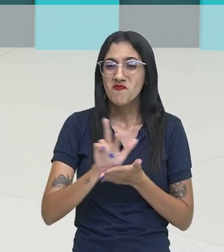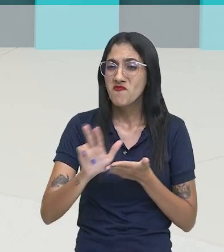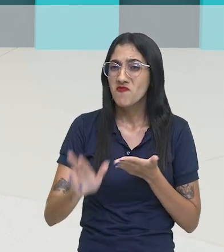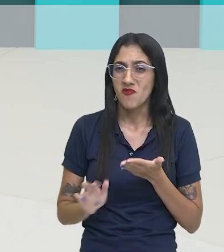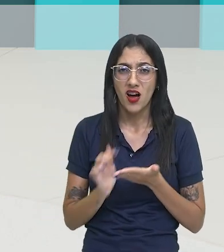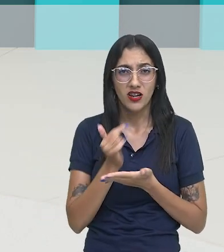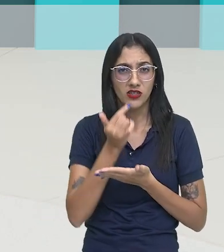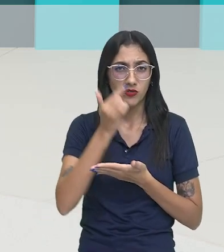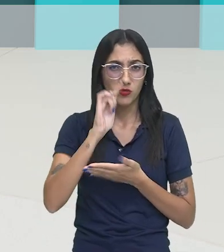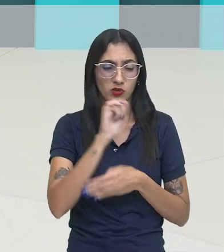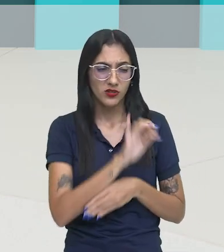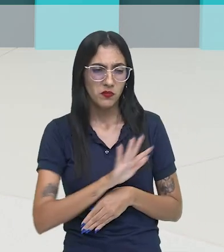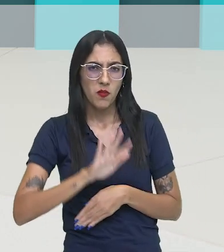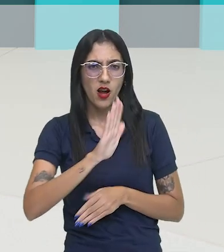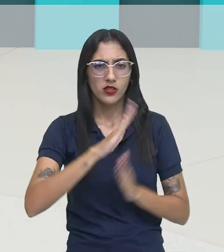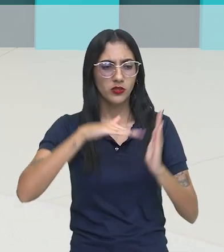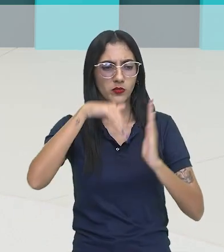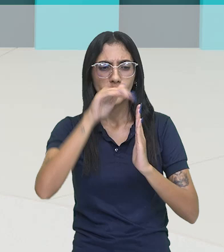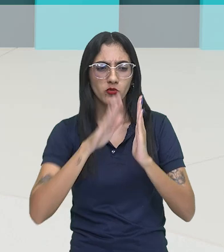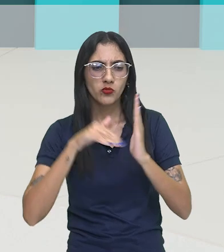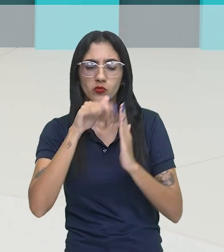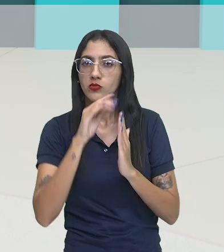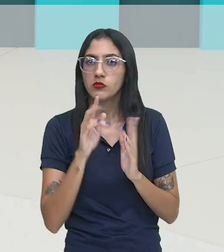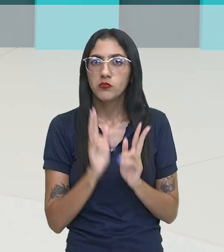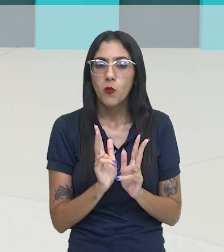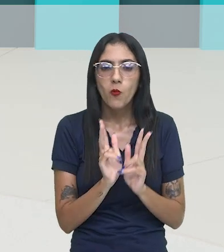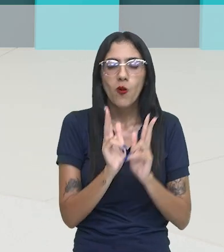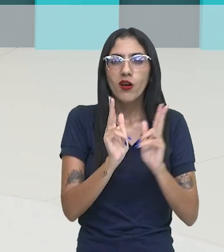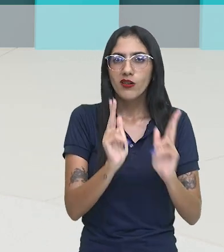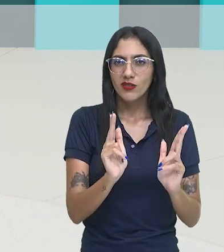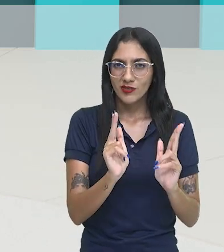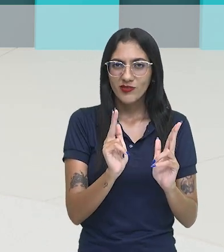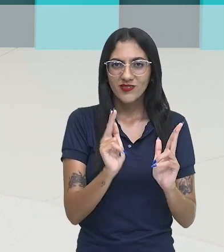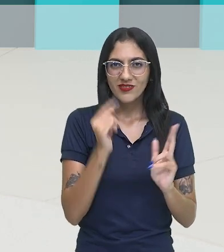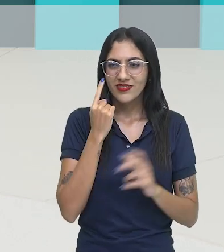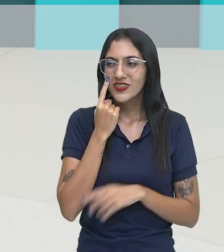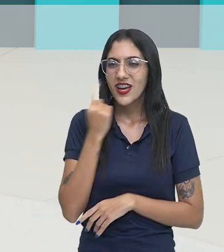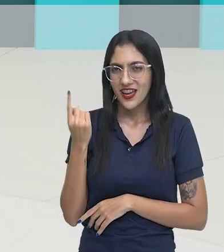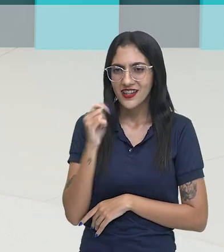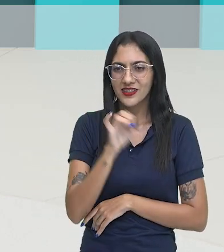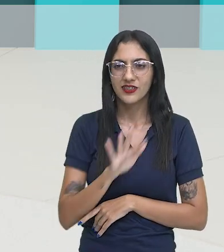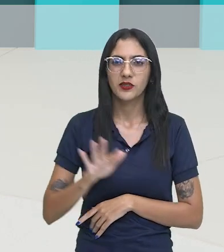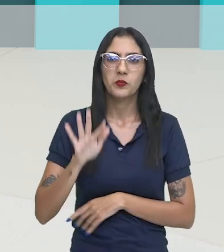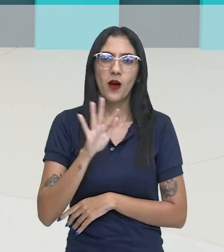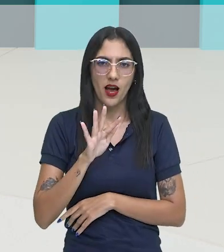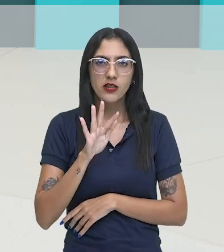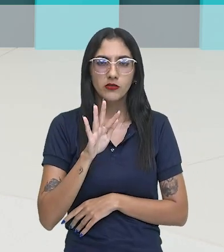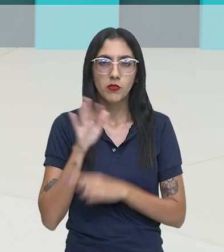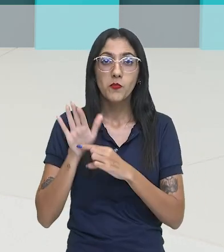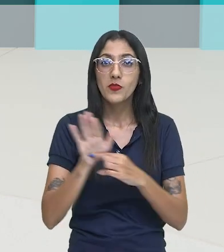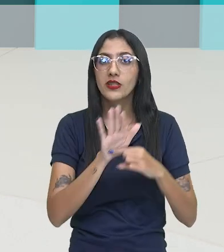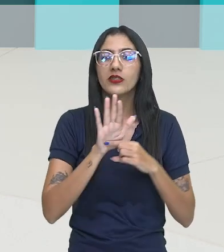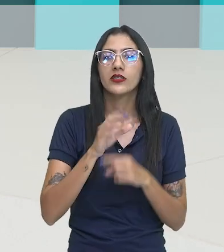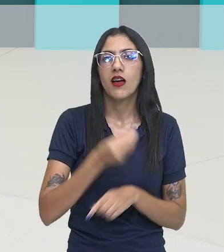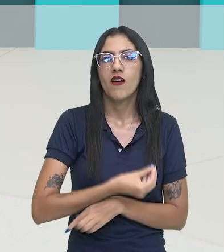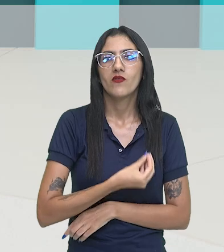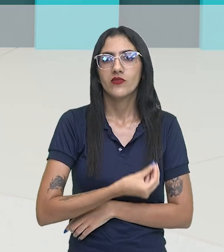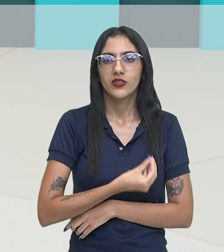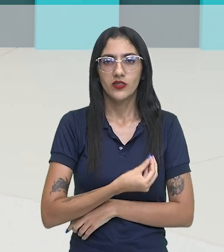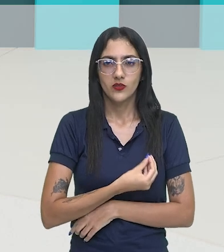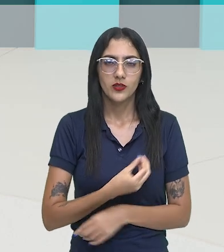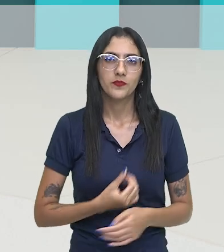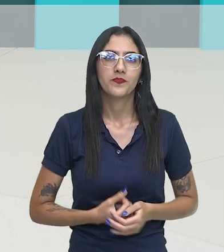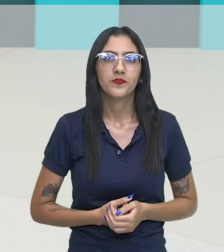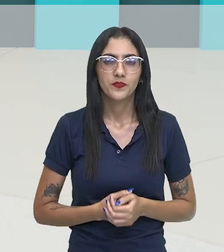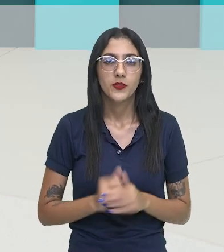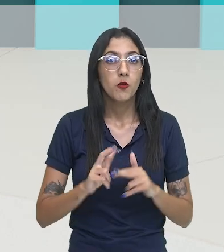artistas realistas, elas trazem essa mesma intenção de fazer a representação da realidade. Então, é